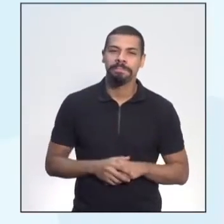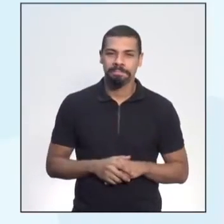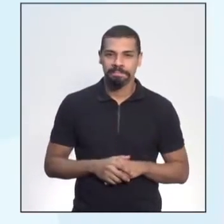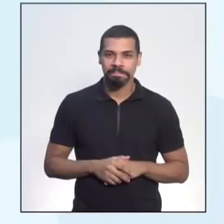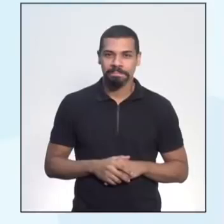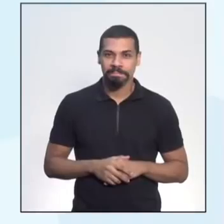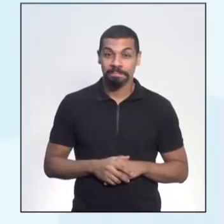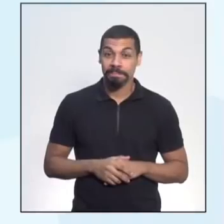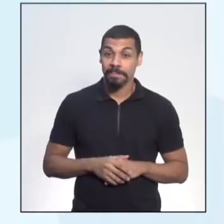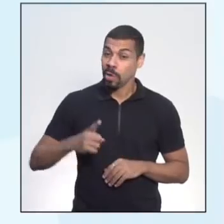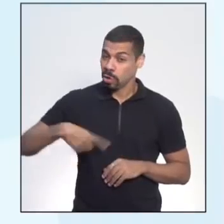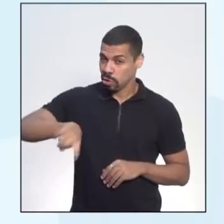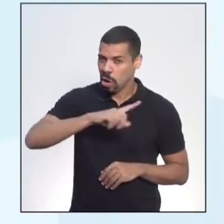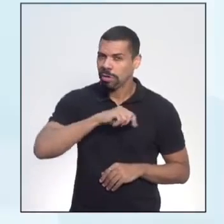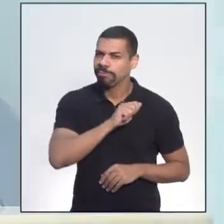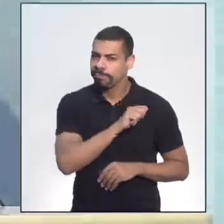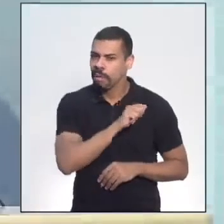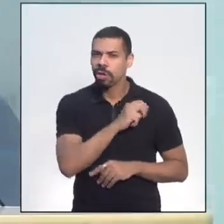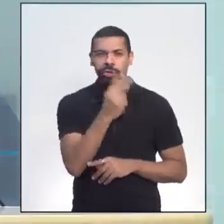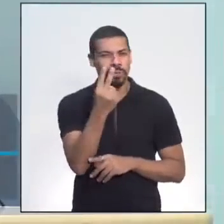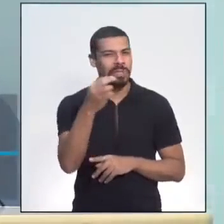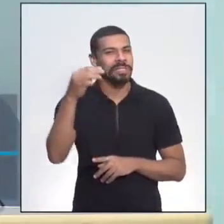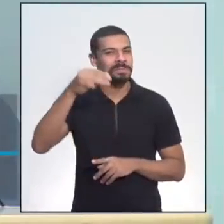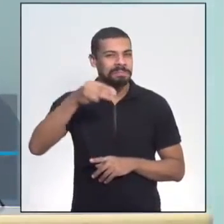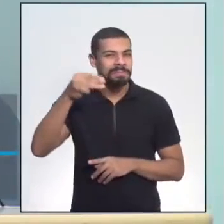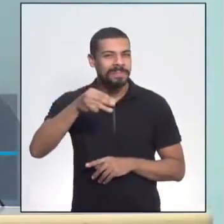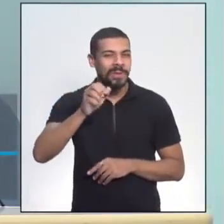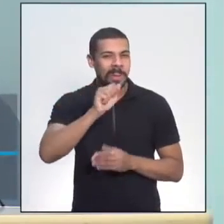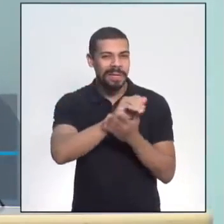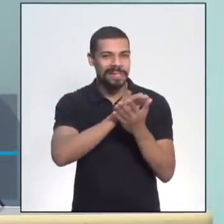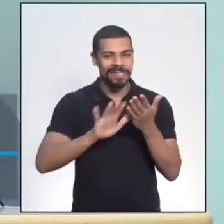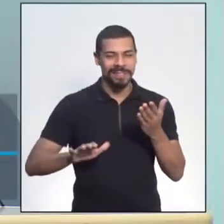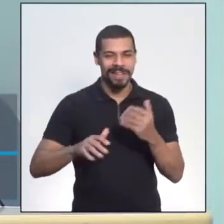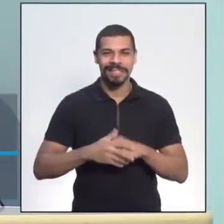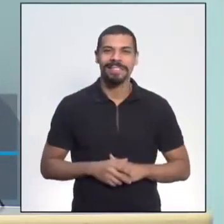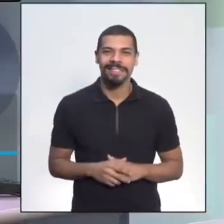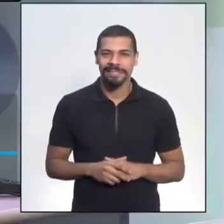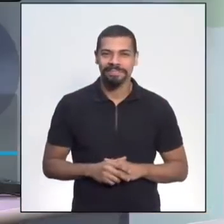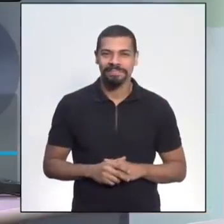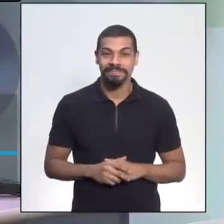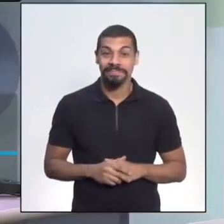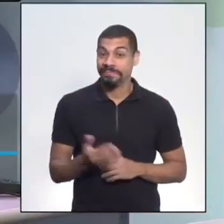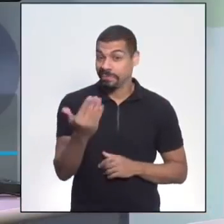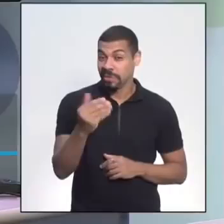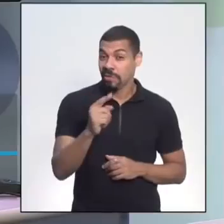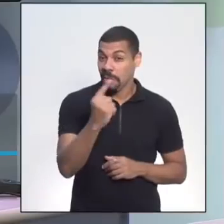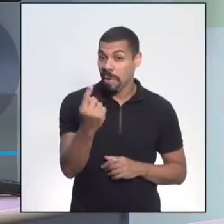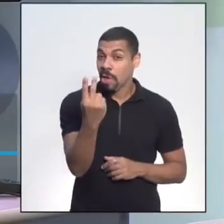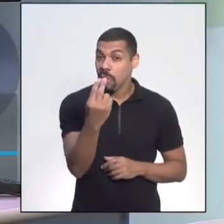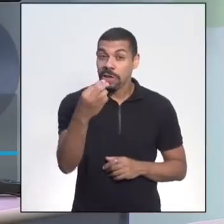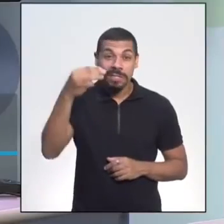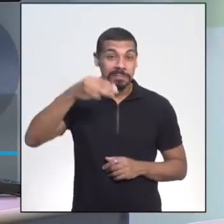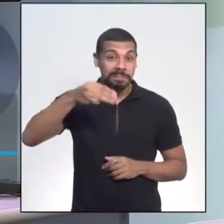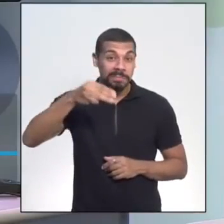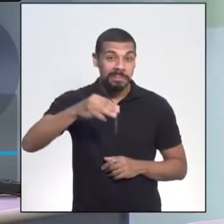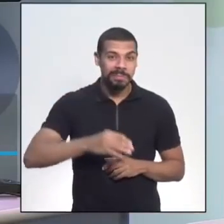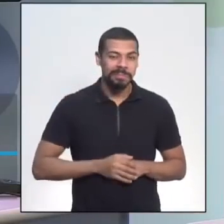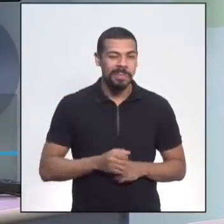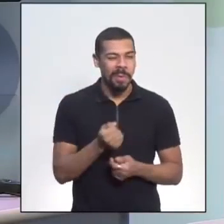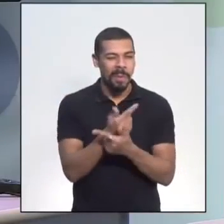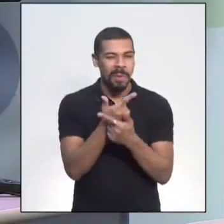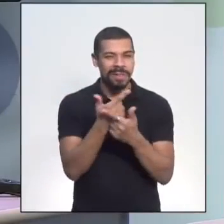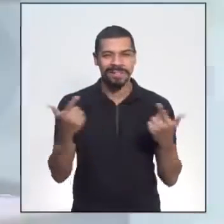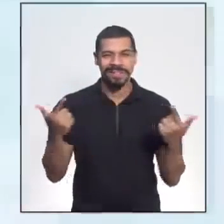Roberta, nossos alunos têm 2 minutos para essa atividade. Então, vamos lá, 2 minutos a partir de agora.